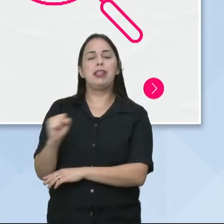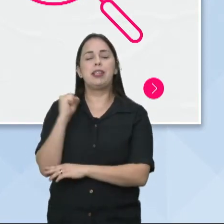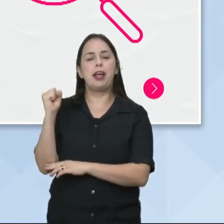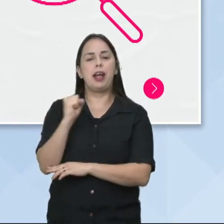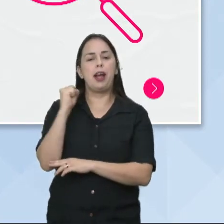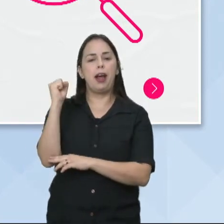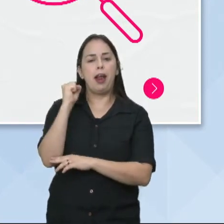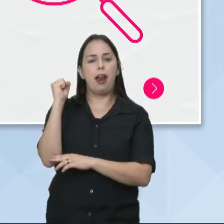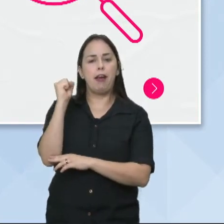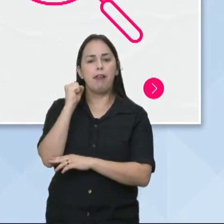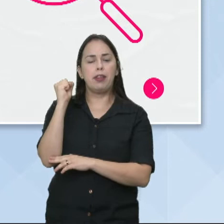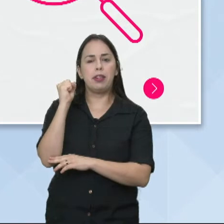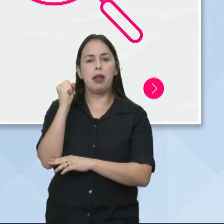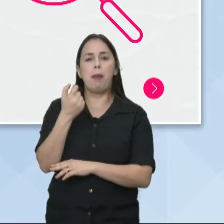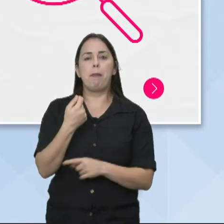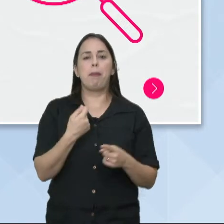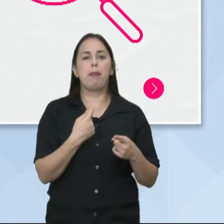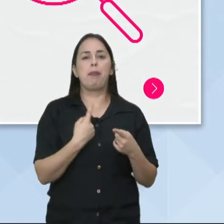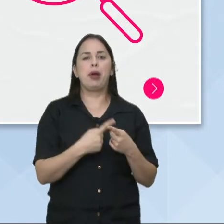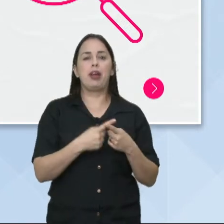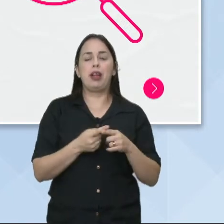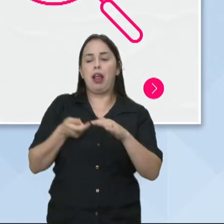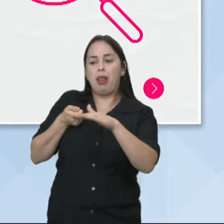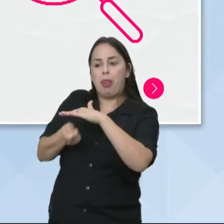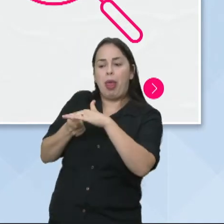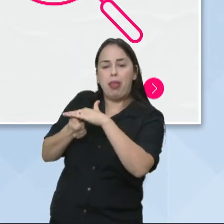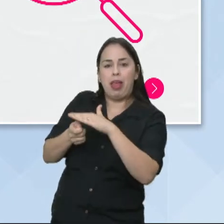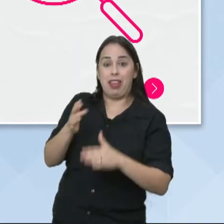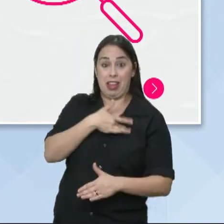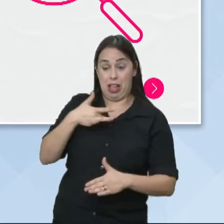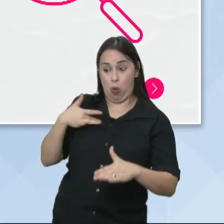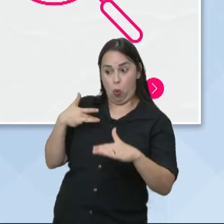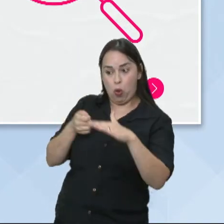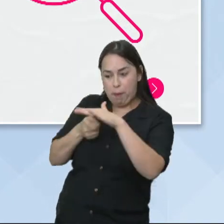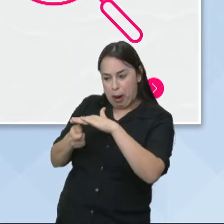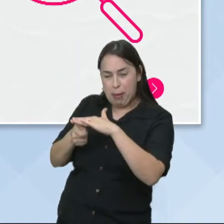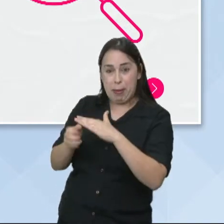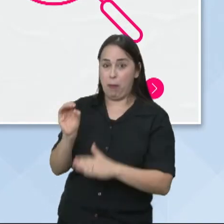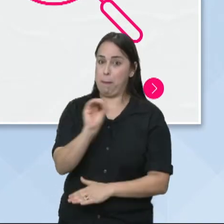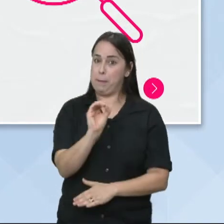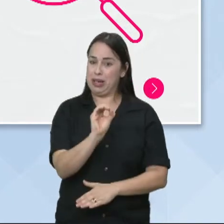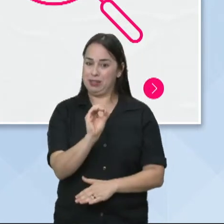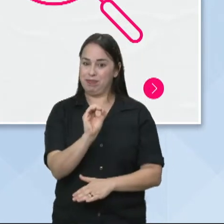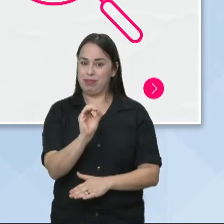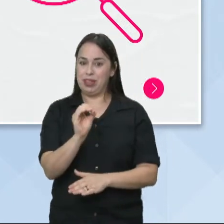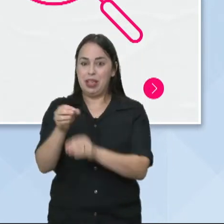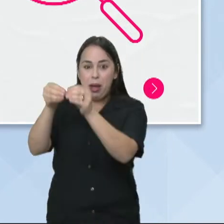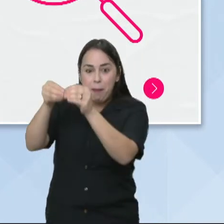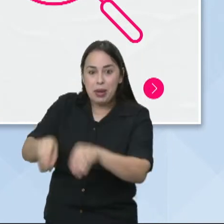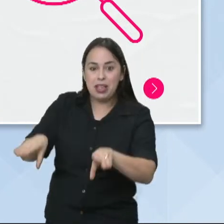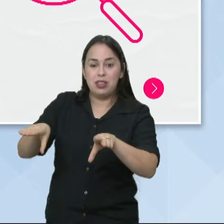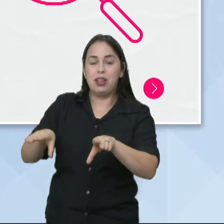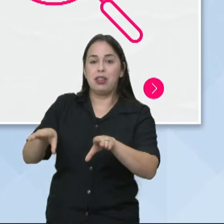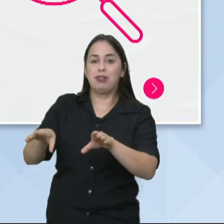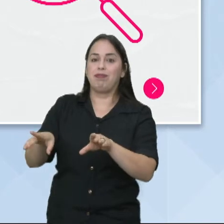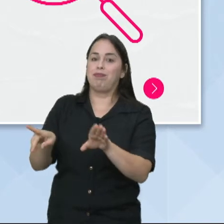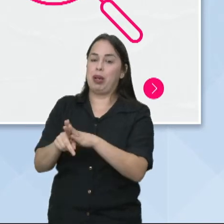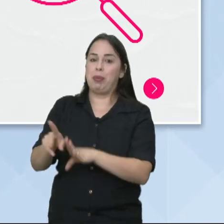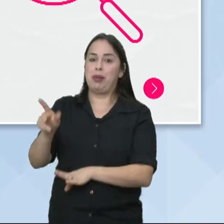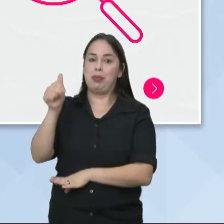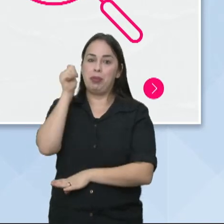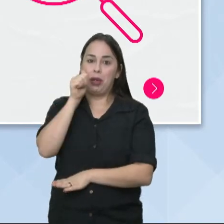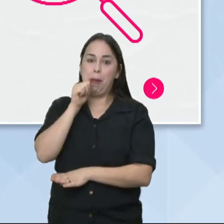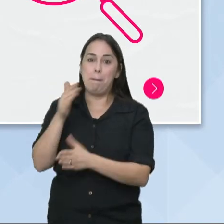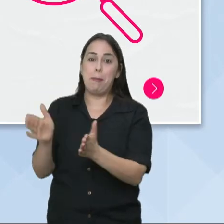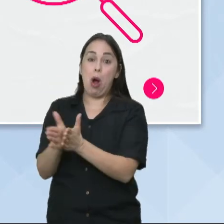os graves cortes de investimento na saúde que afetam especialmente as mulheres